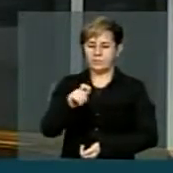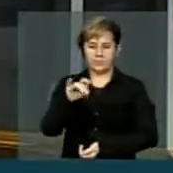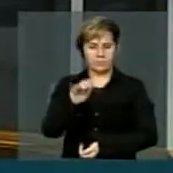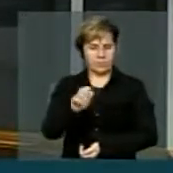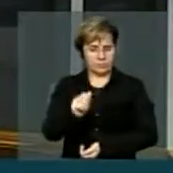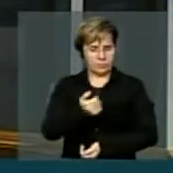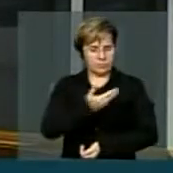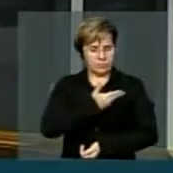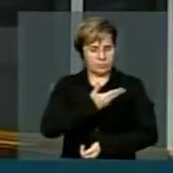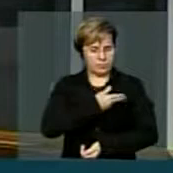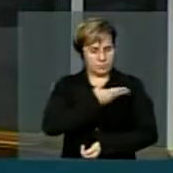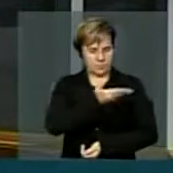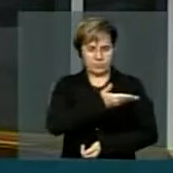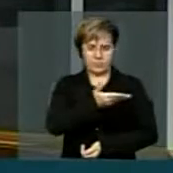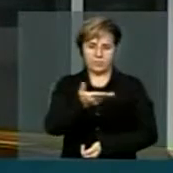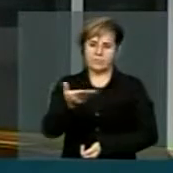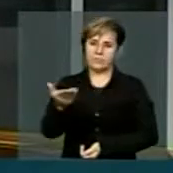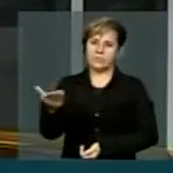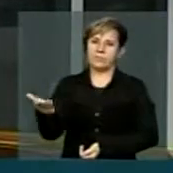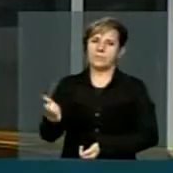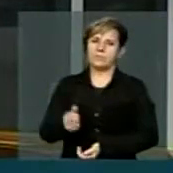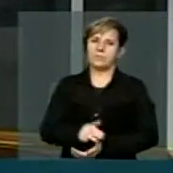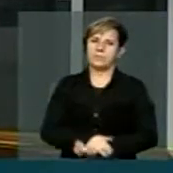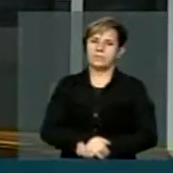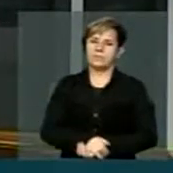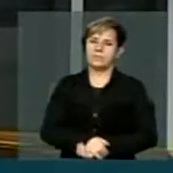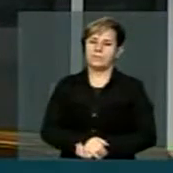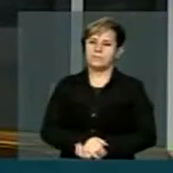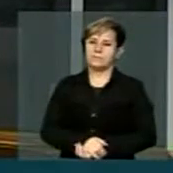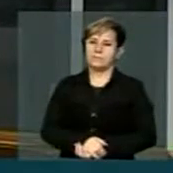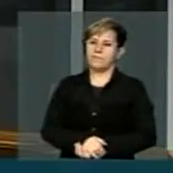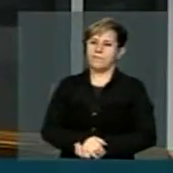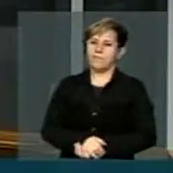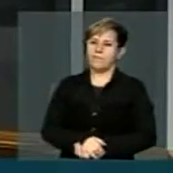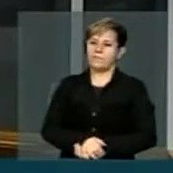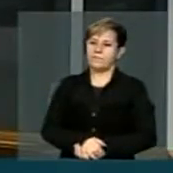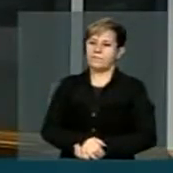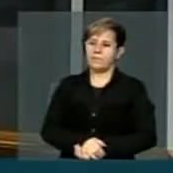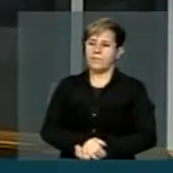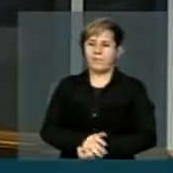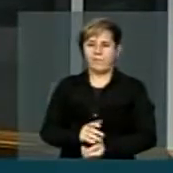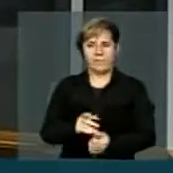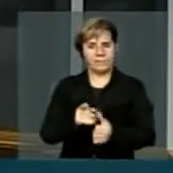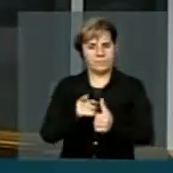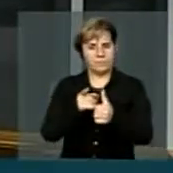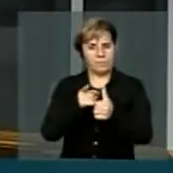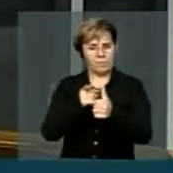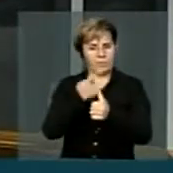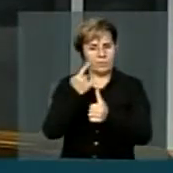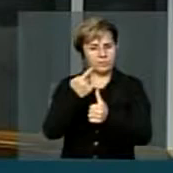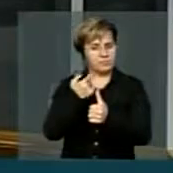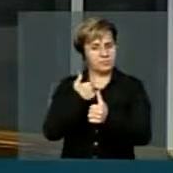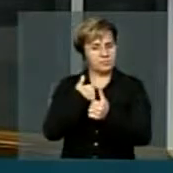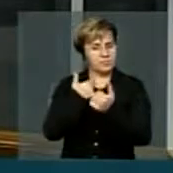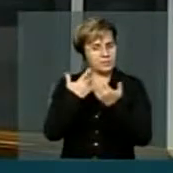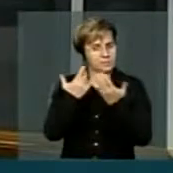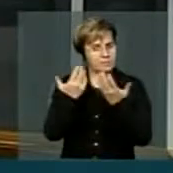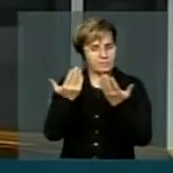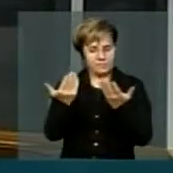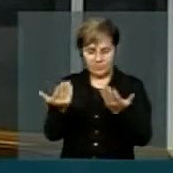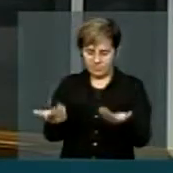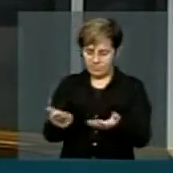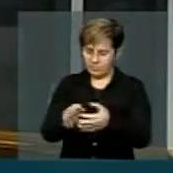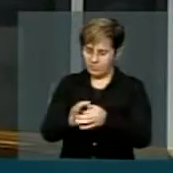companheiros e companheiras, deputados e deputadas, primeiro eu cedi